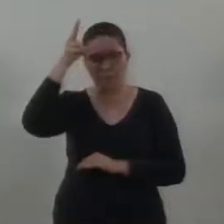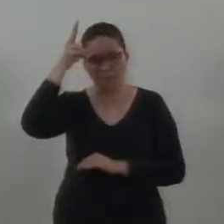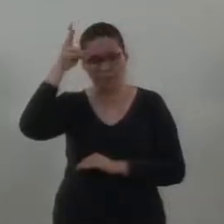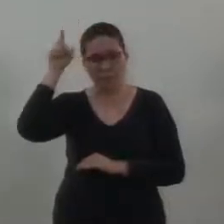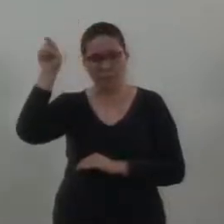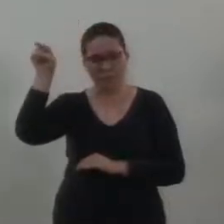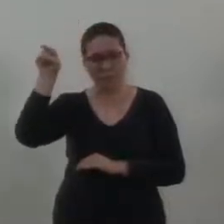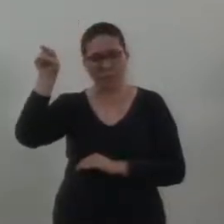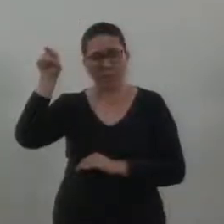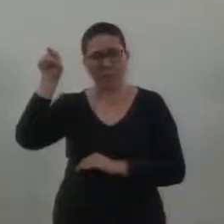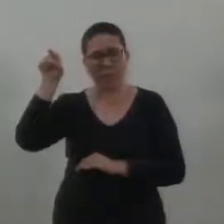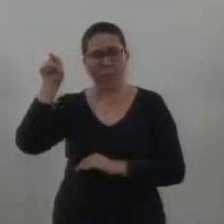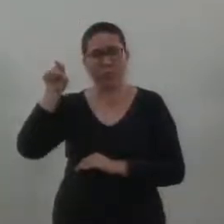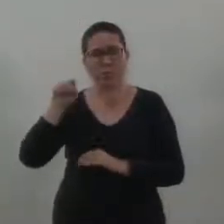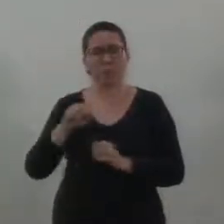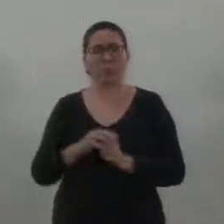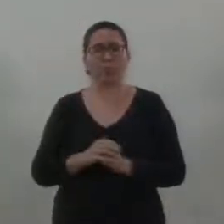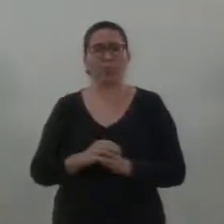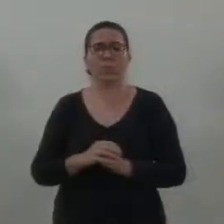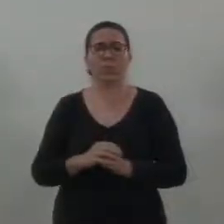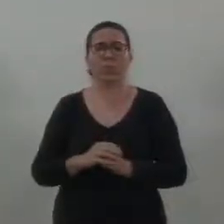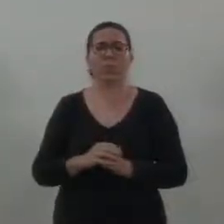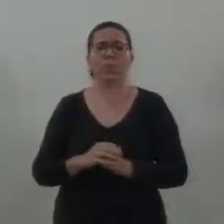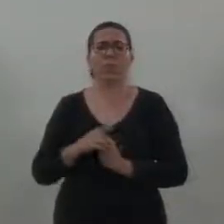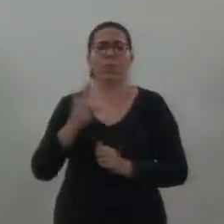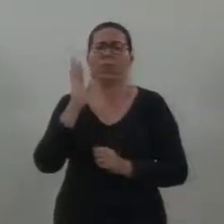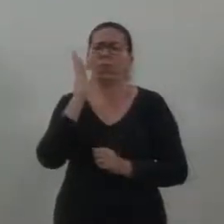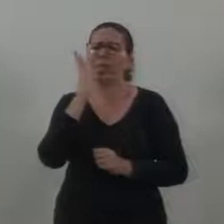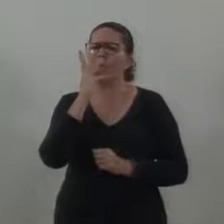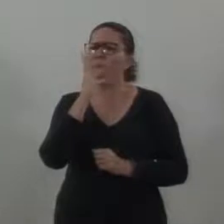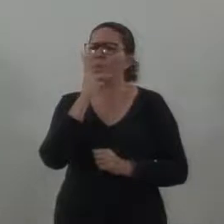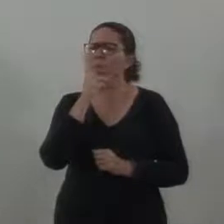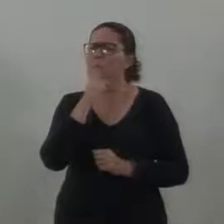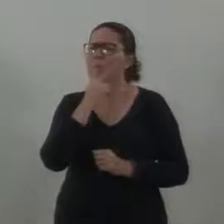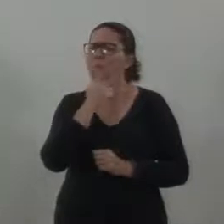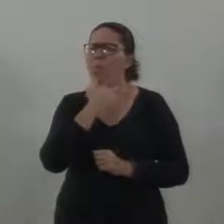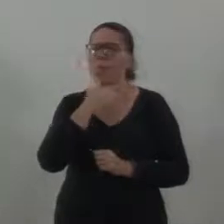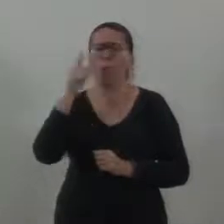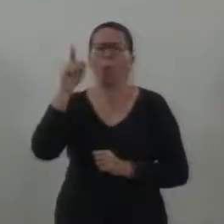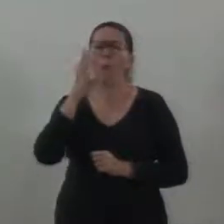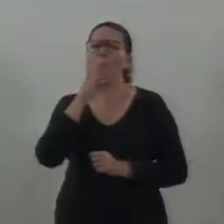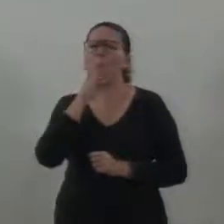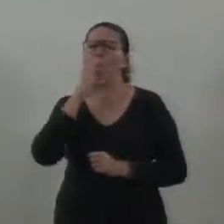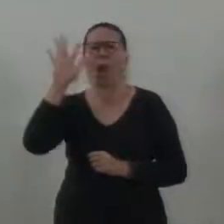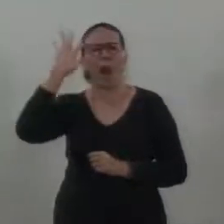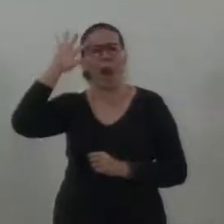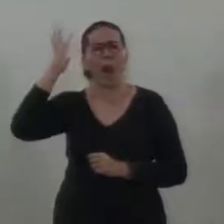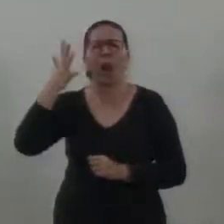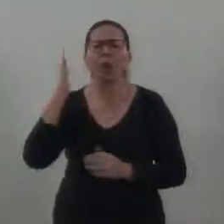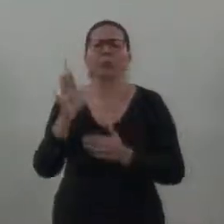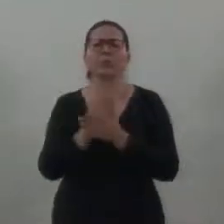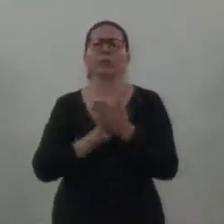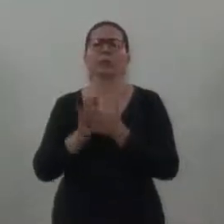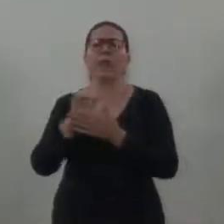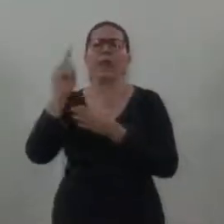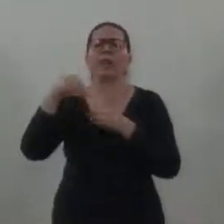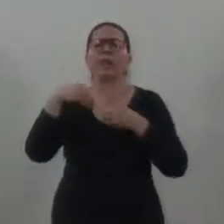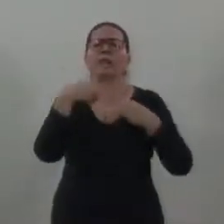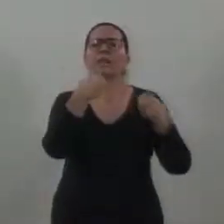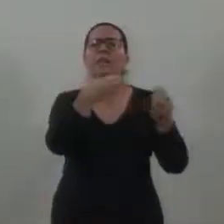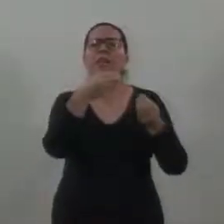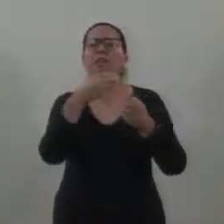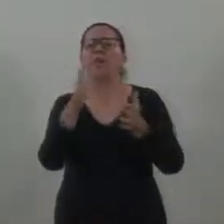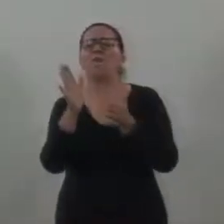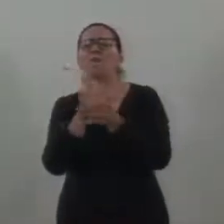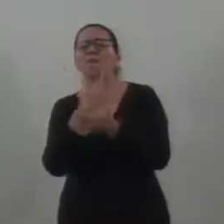governo local, demorou absurdamente para tomar uma atitude, né? Estava dando cesta para